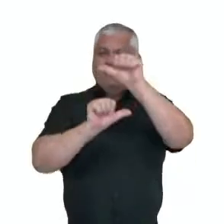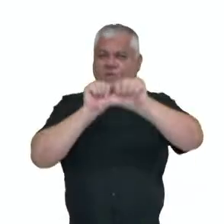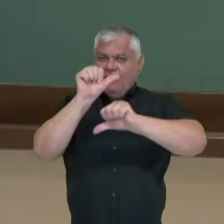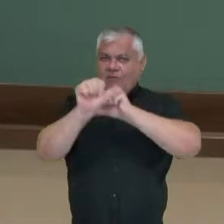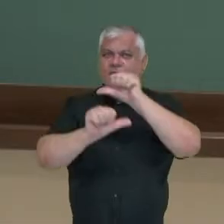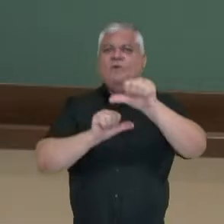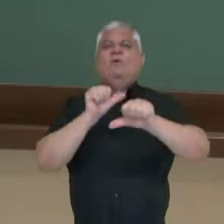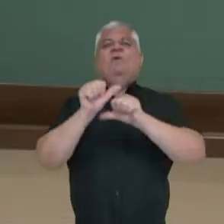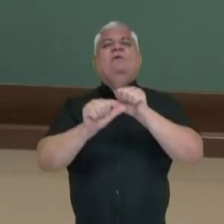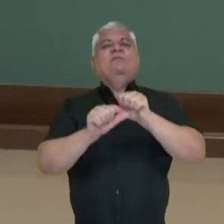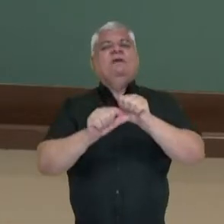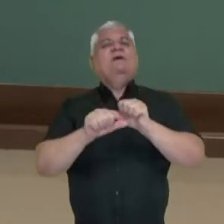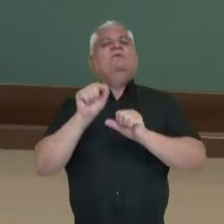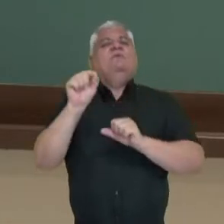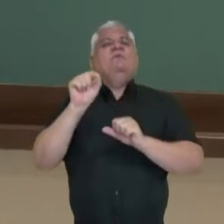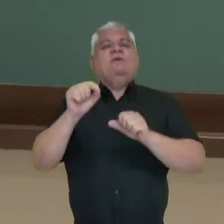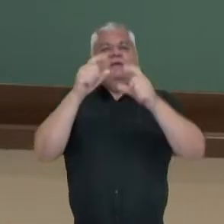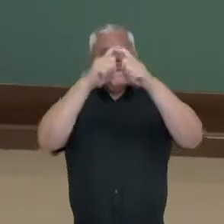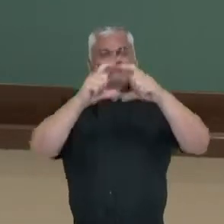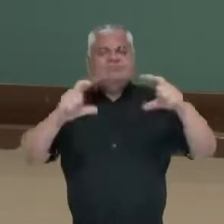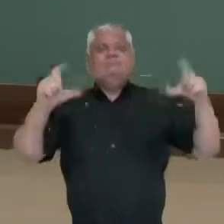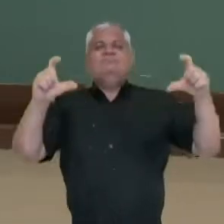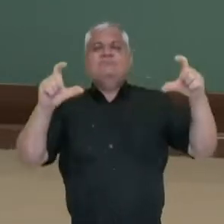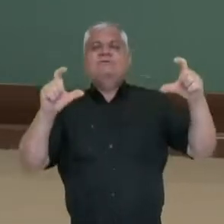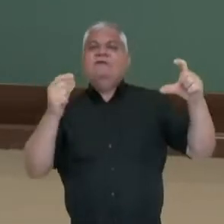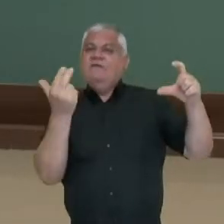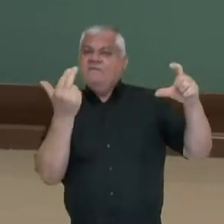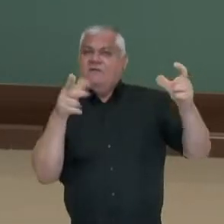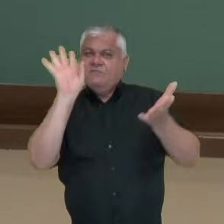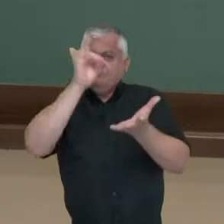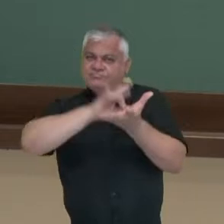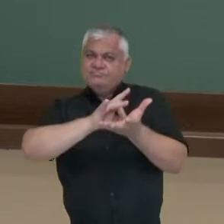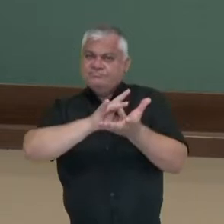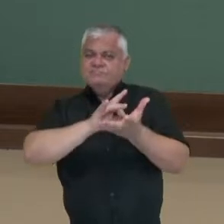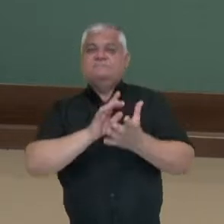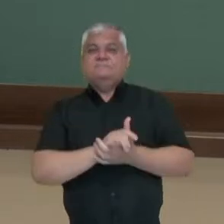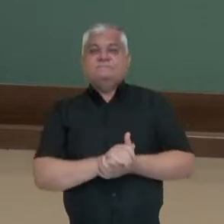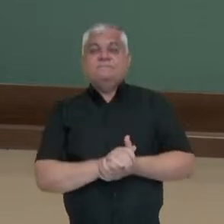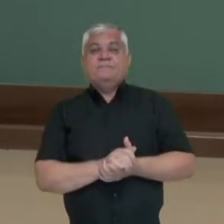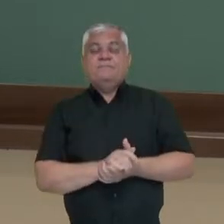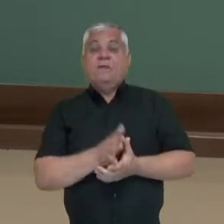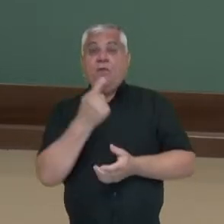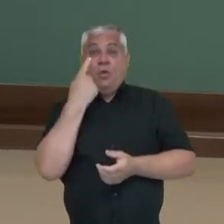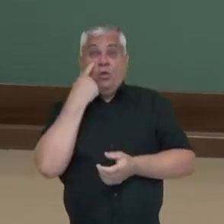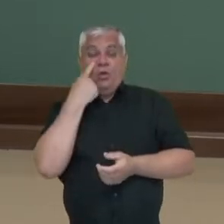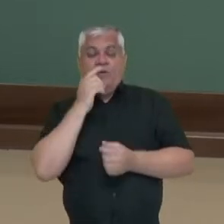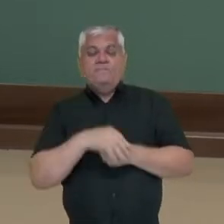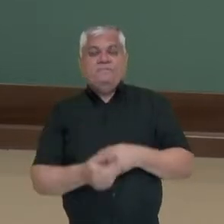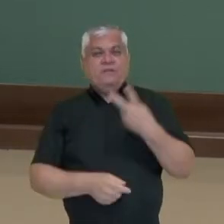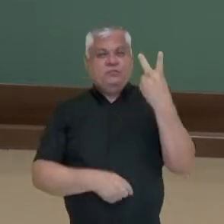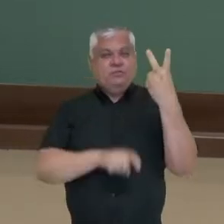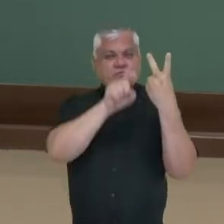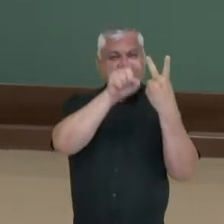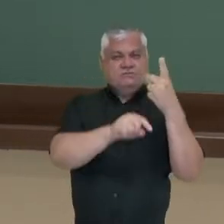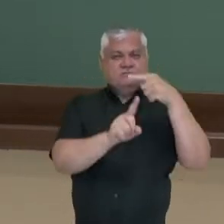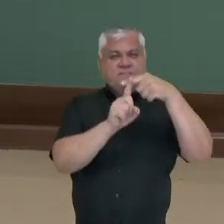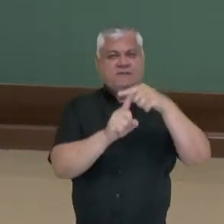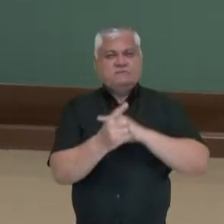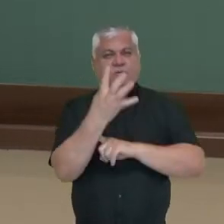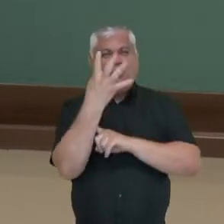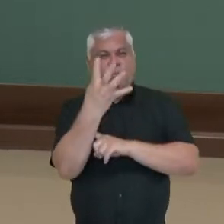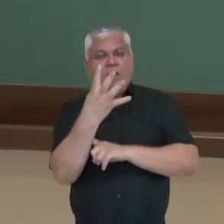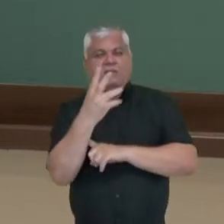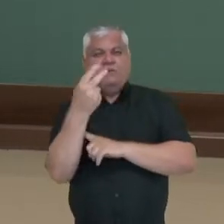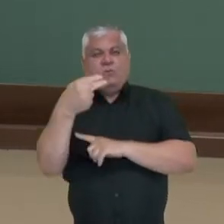essa sentença, essa igualdade verdadeira, não é verdade? Então lá, eu tenho 2x mais 4 igual